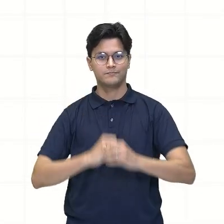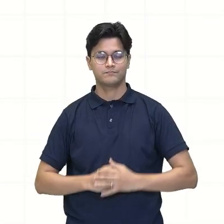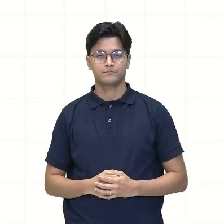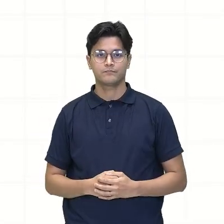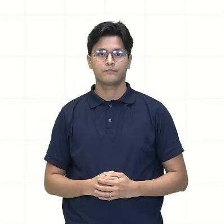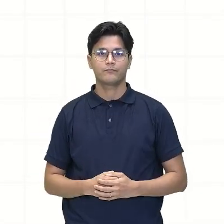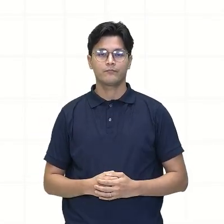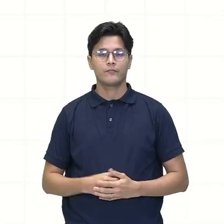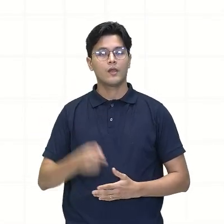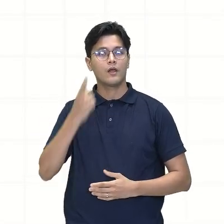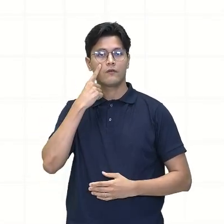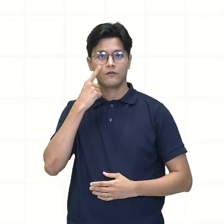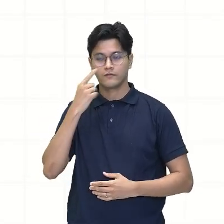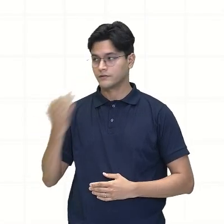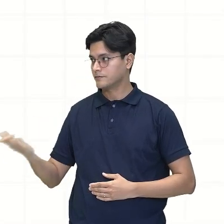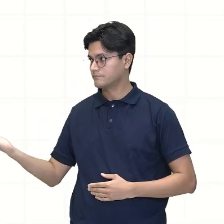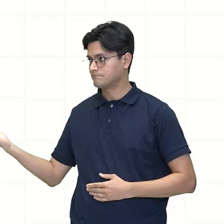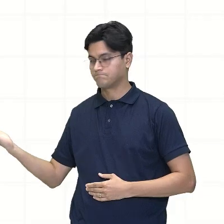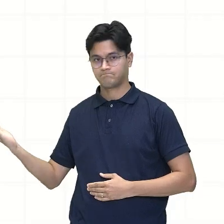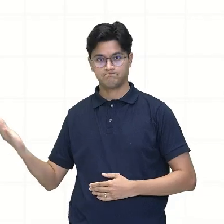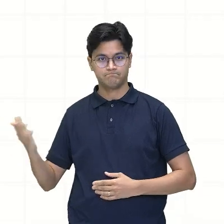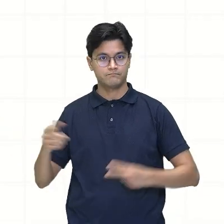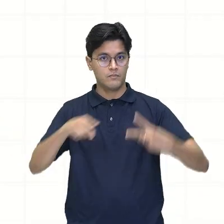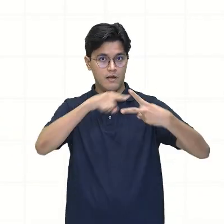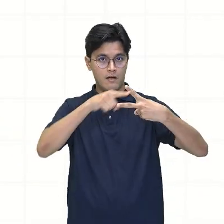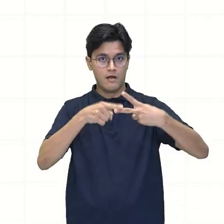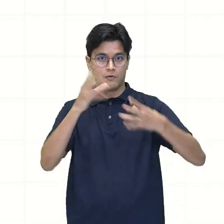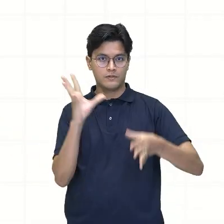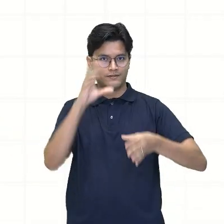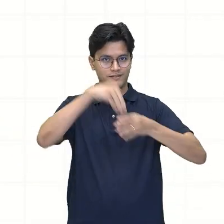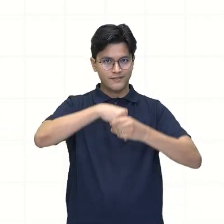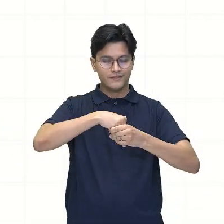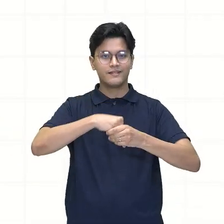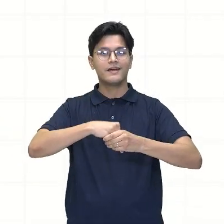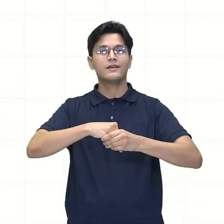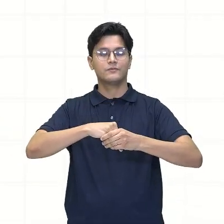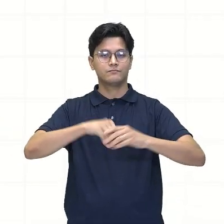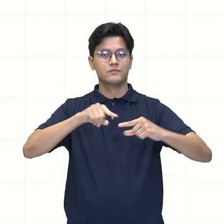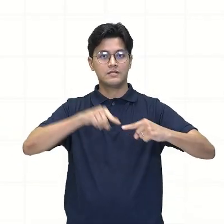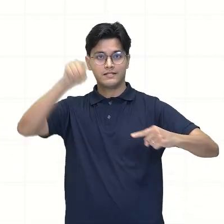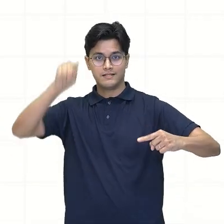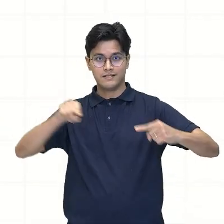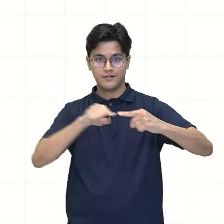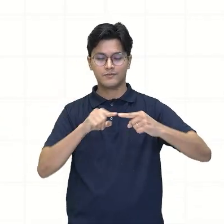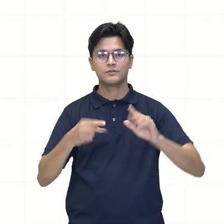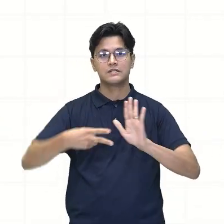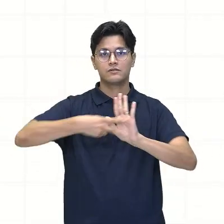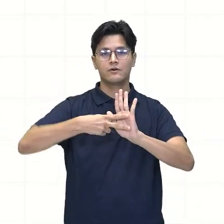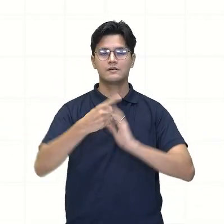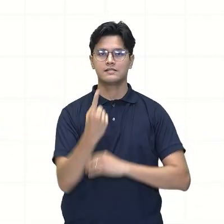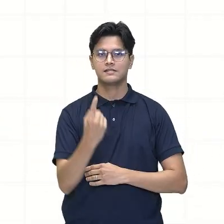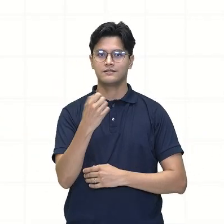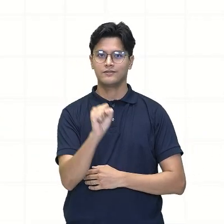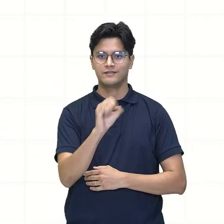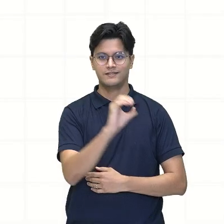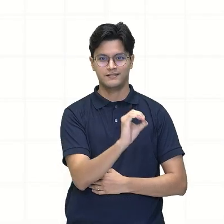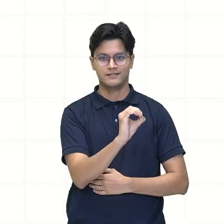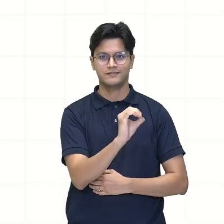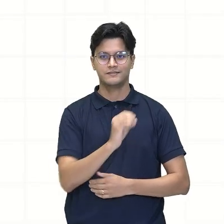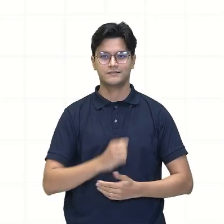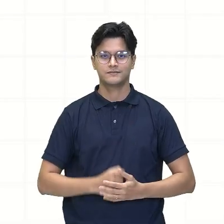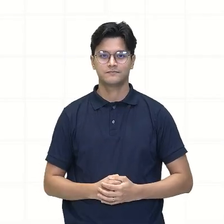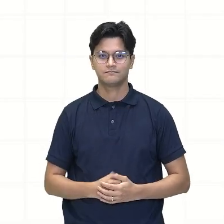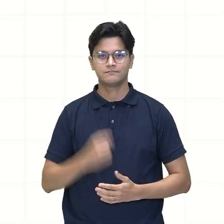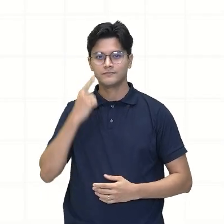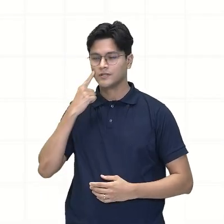que a soma dos ângulos internos desse triângulo é igual a 180 graus. Aqui a gente já tem